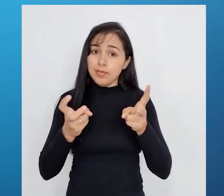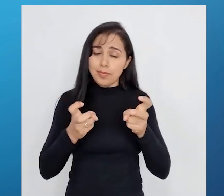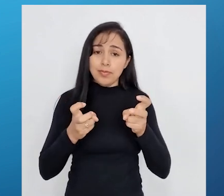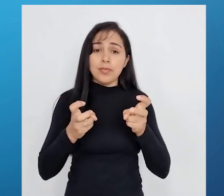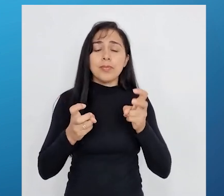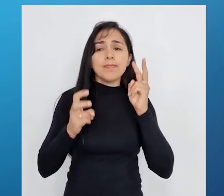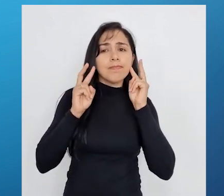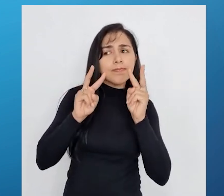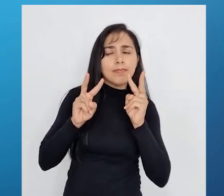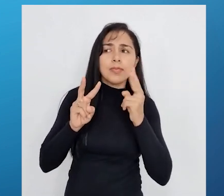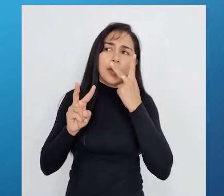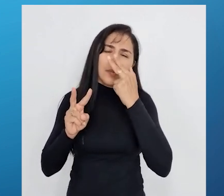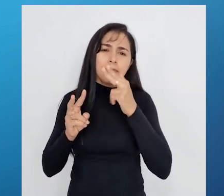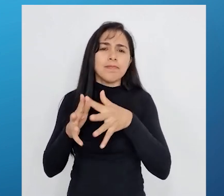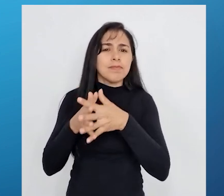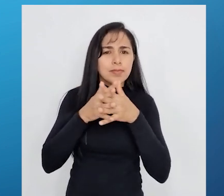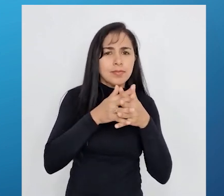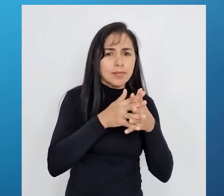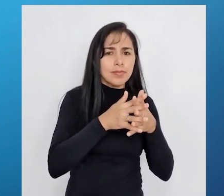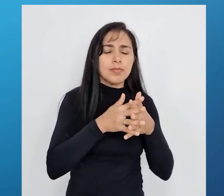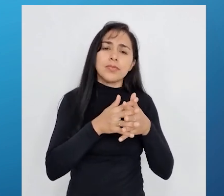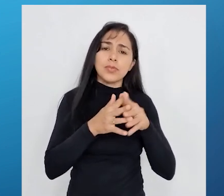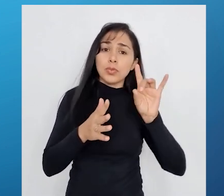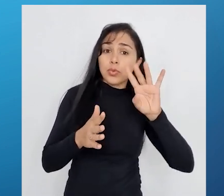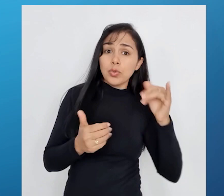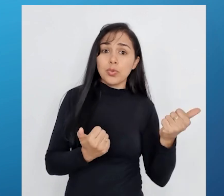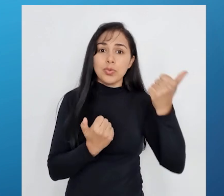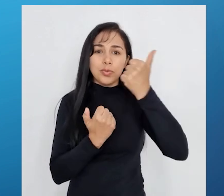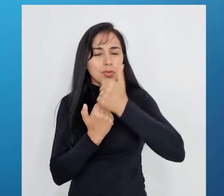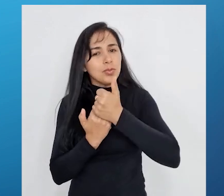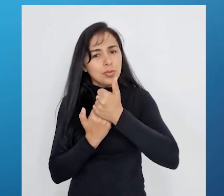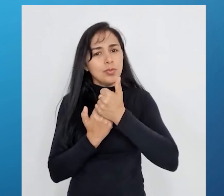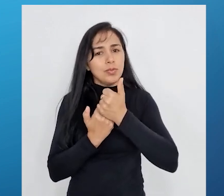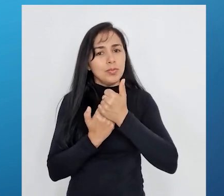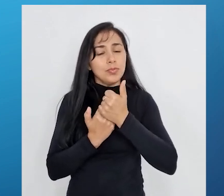fácil, digamos assim, substituir, né,